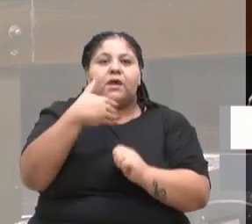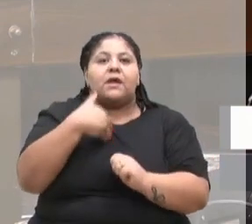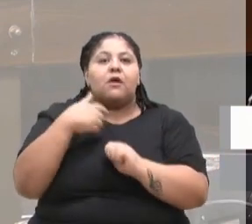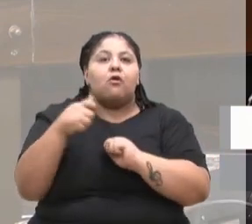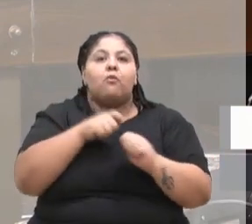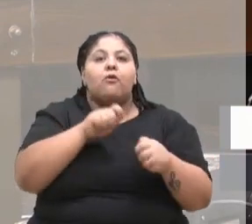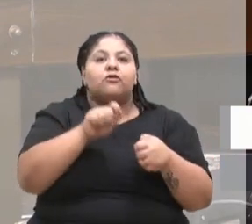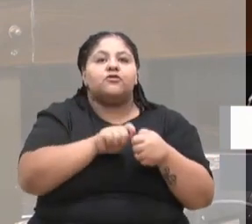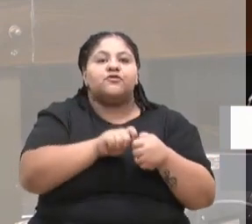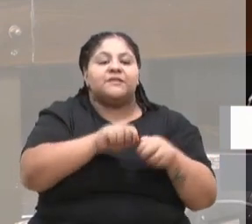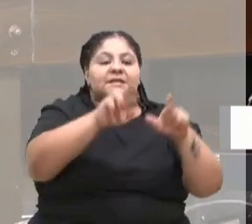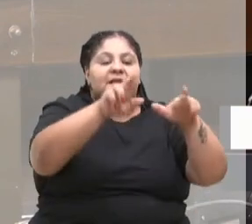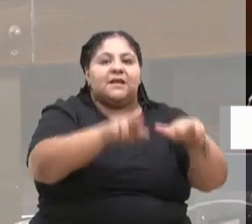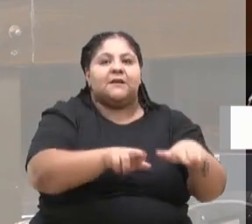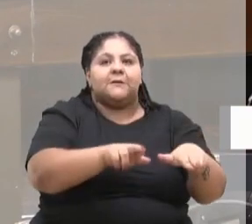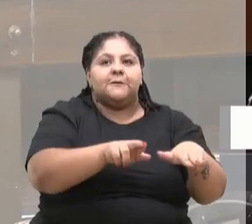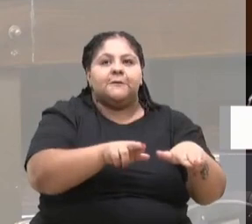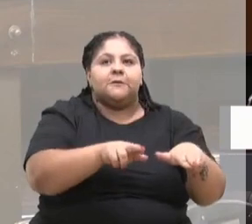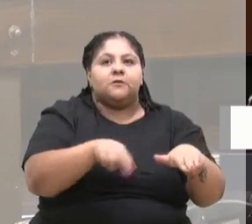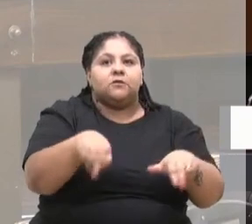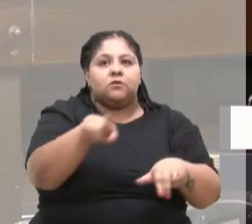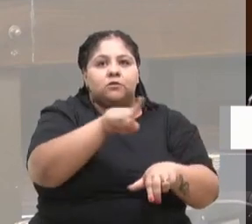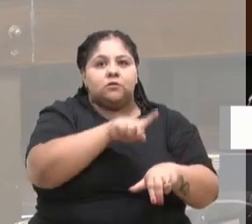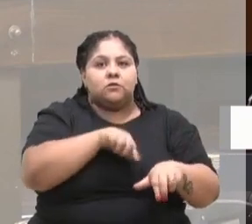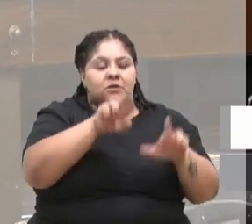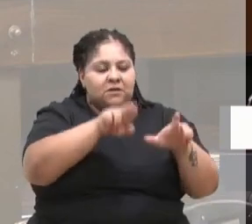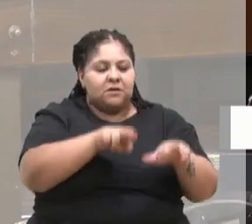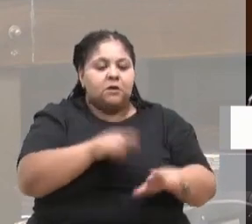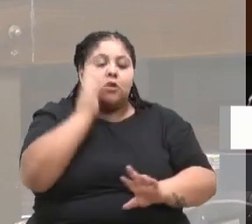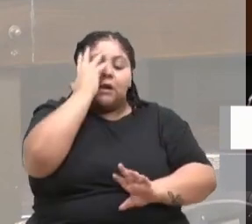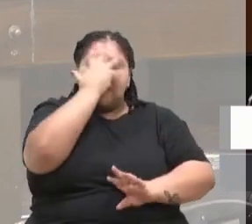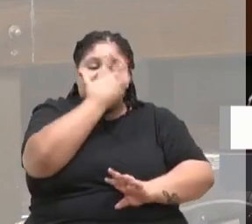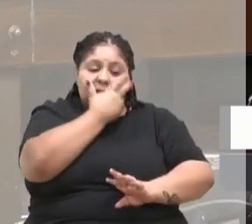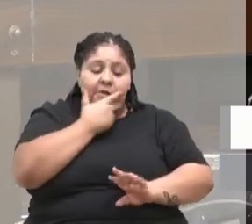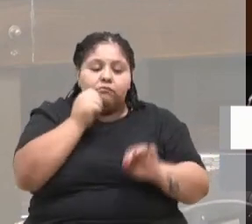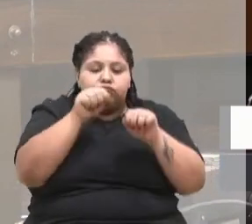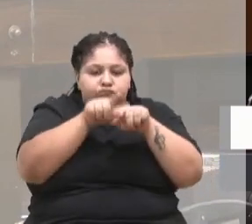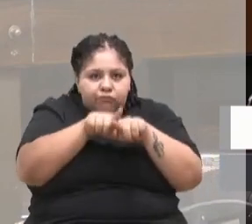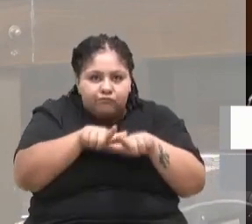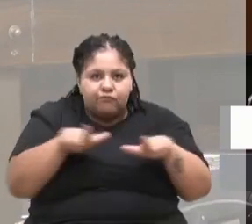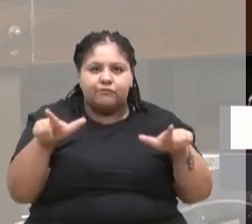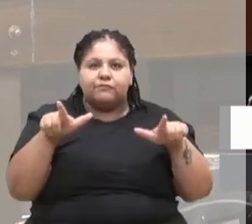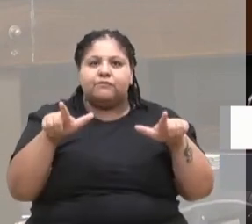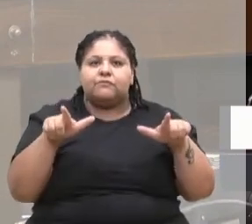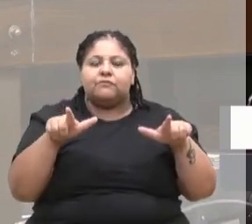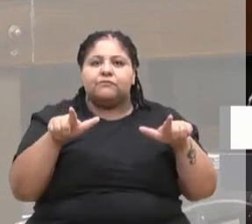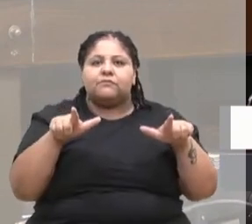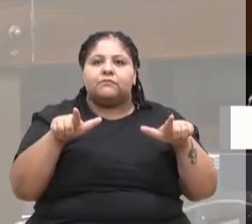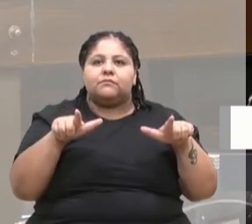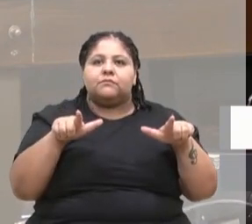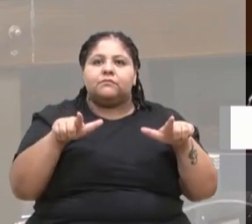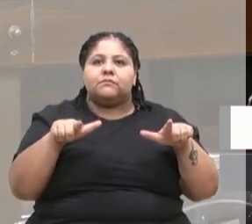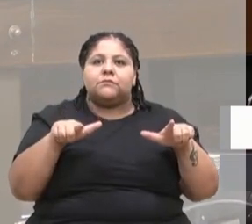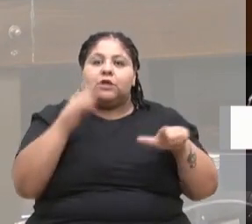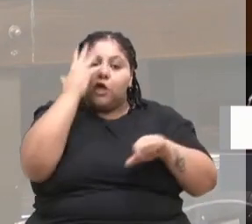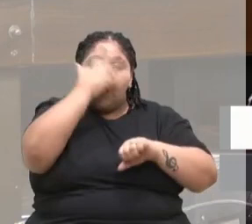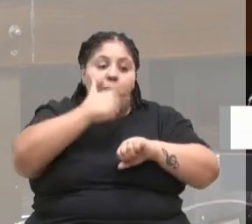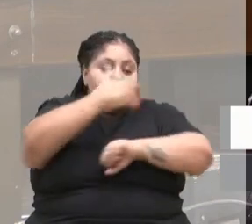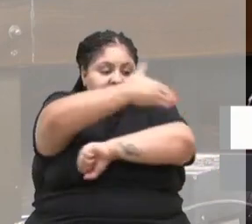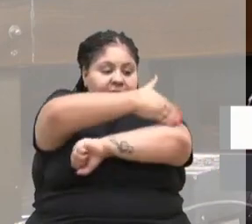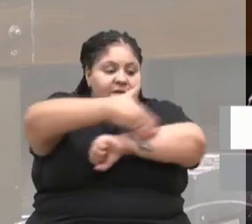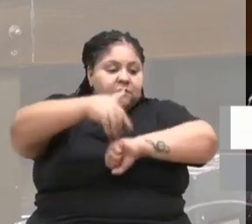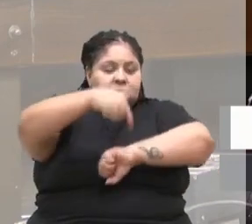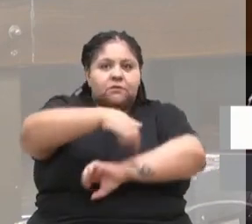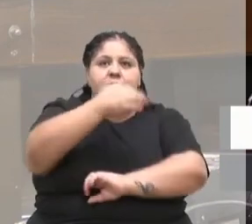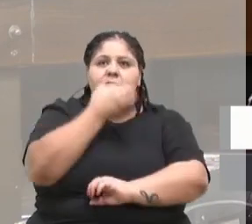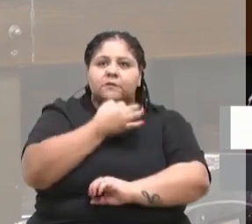na nossa região, para que nós deixemos uma região linda, uma região bem caprichada e ficar bonita a nossa rua de Caxias do Sul, que já